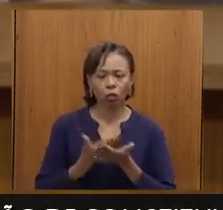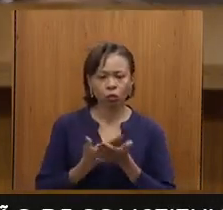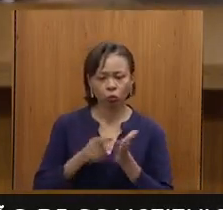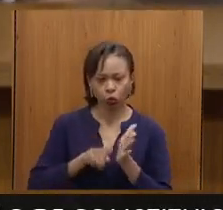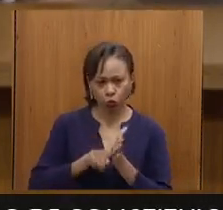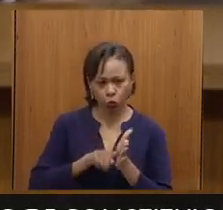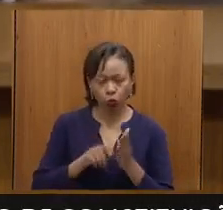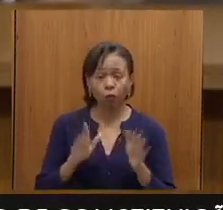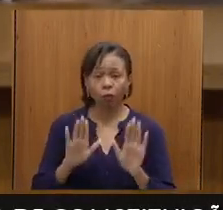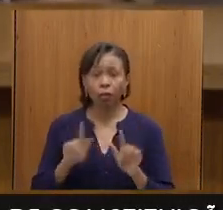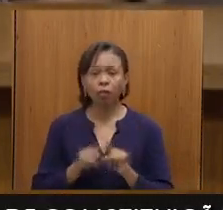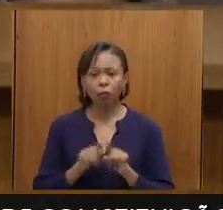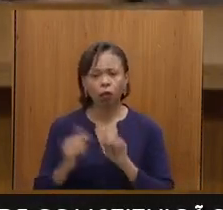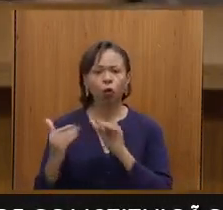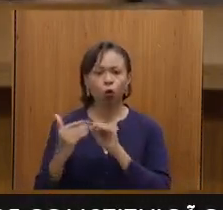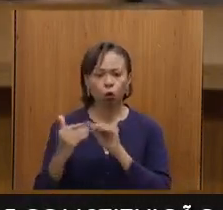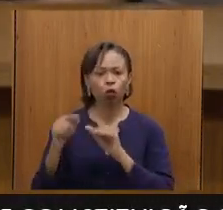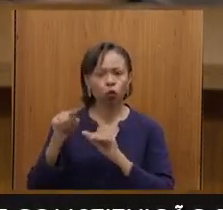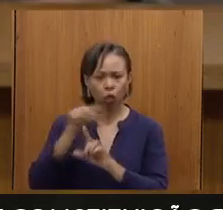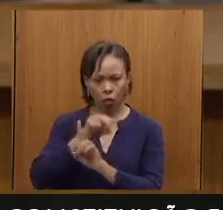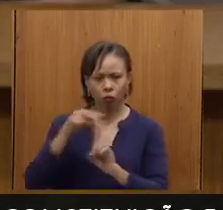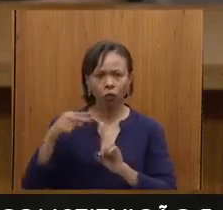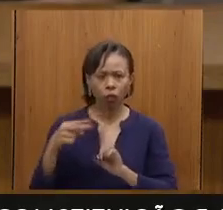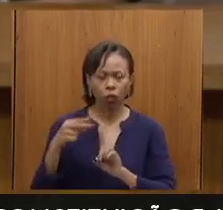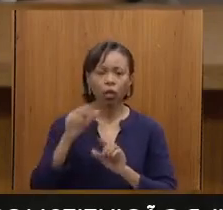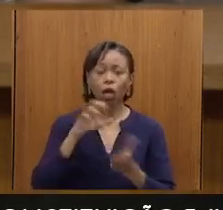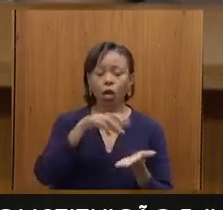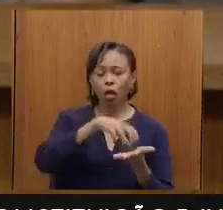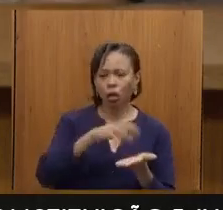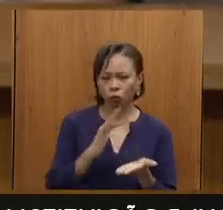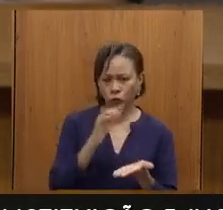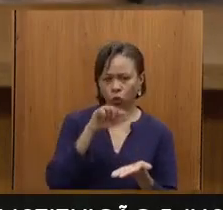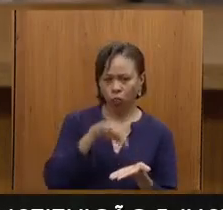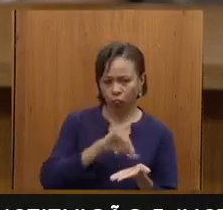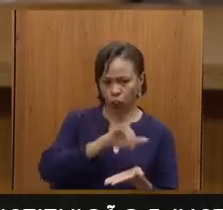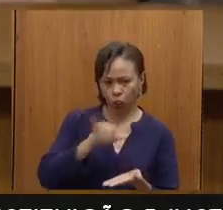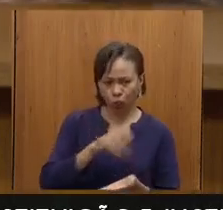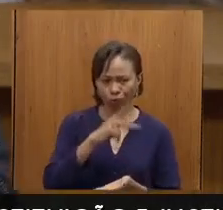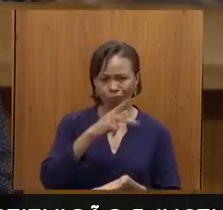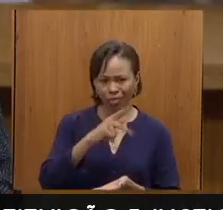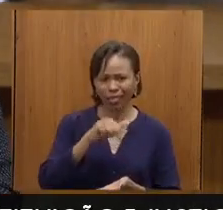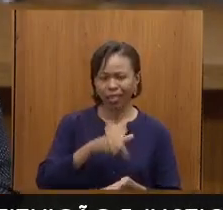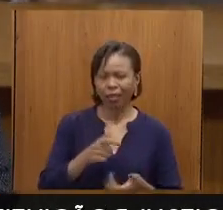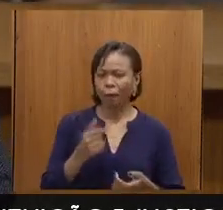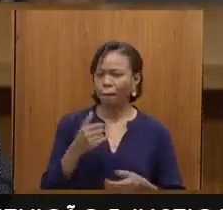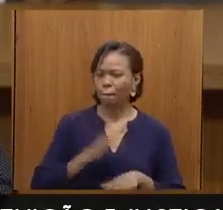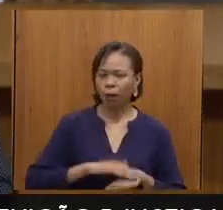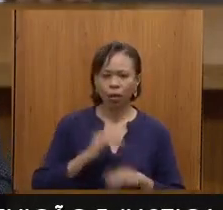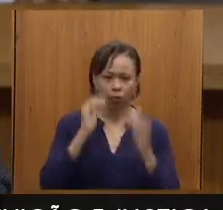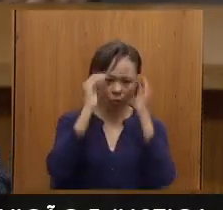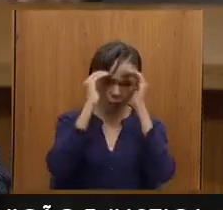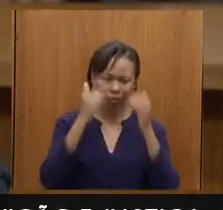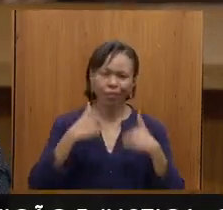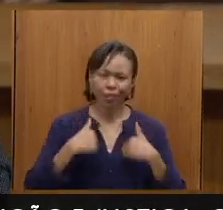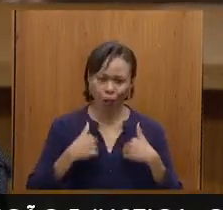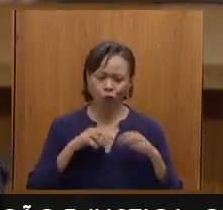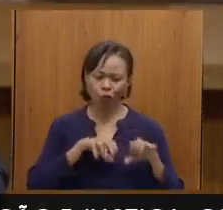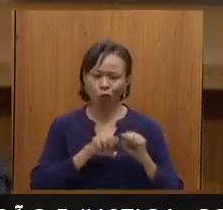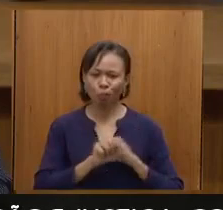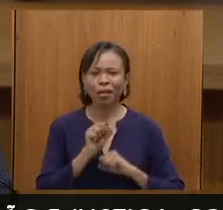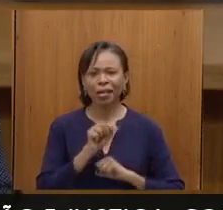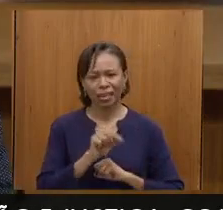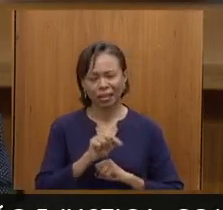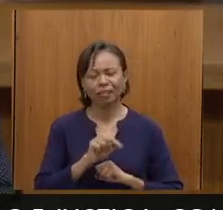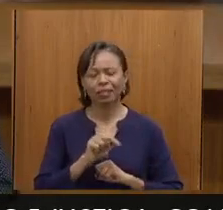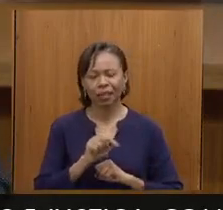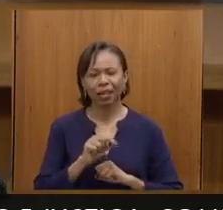mas eu também compartilho da sua visão para mim uma das instituições mais respeitadas do Estado e minha casa, onde me formei, e sim, vamos, da próxima vez,